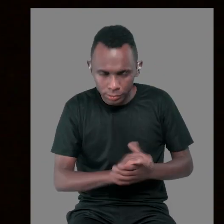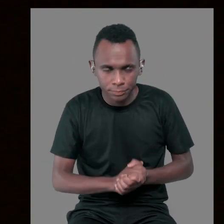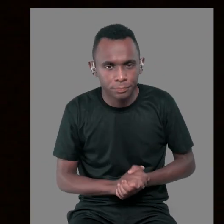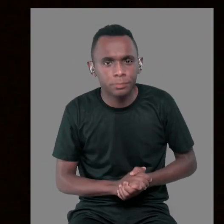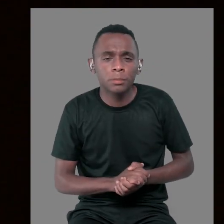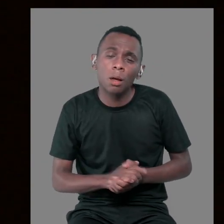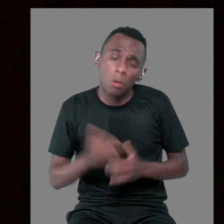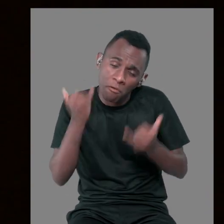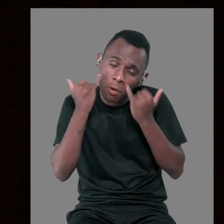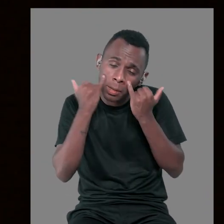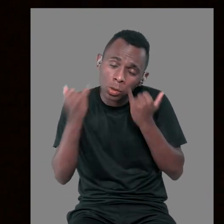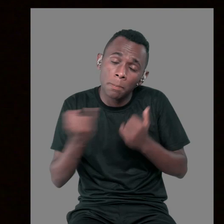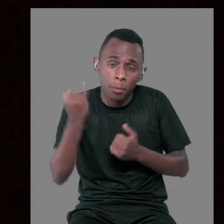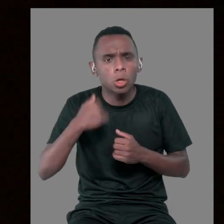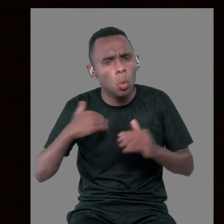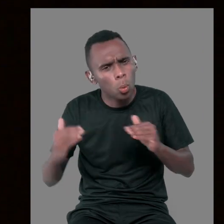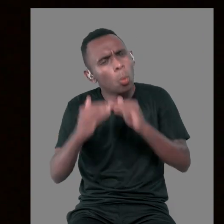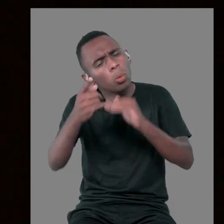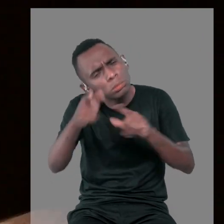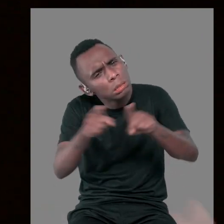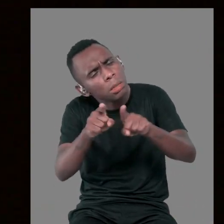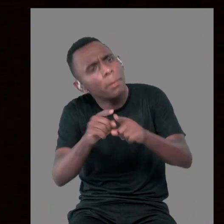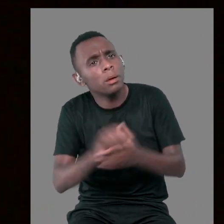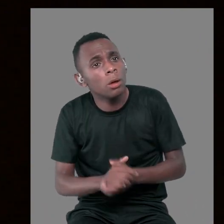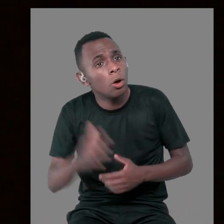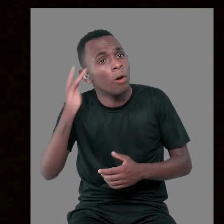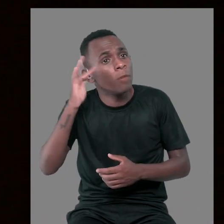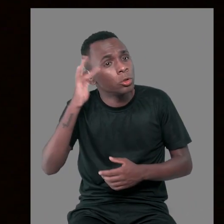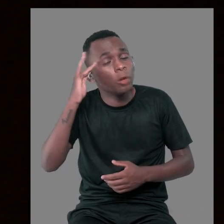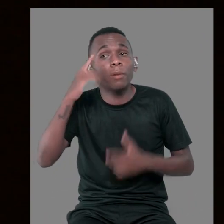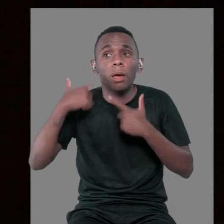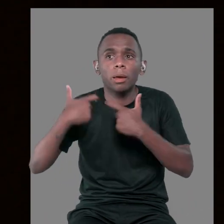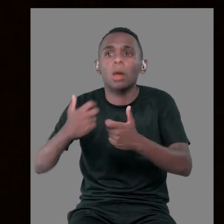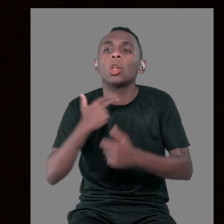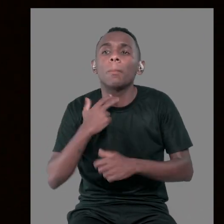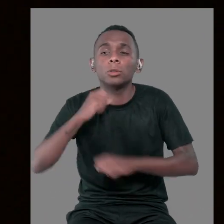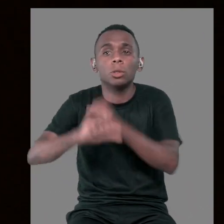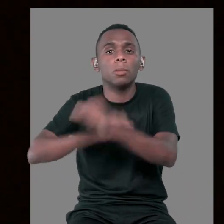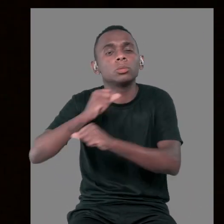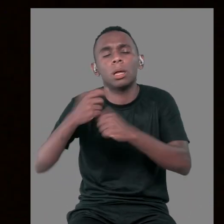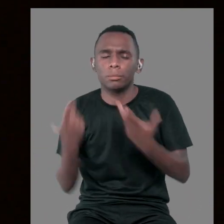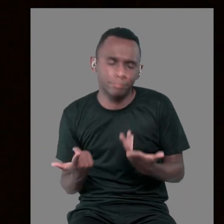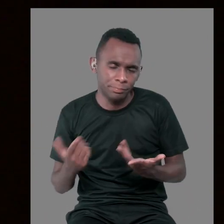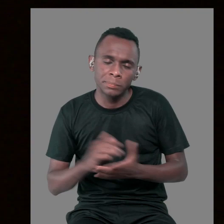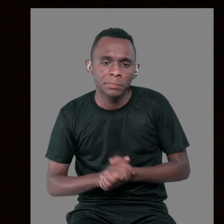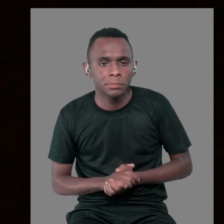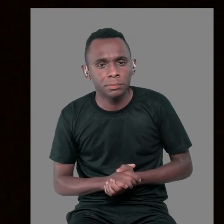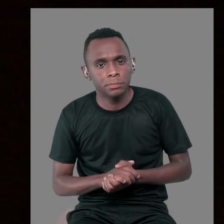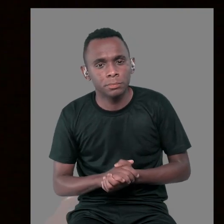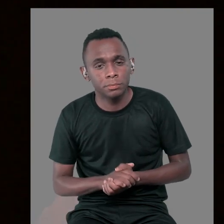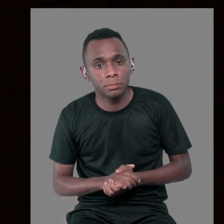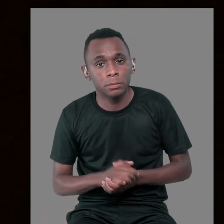de acordo com você. Eu acho que uma filosofia da guerra também não pode inverter as proposições. Assim, por que eu estou chamando de inverter as